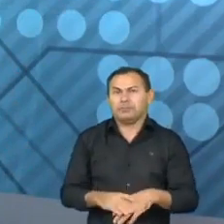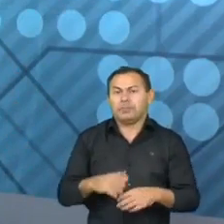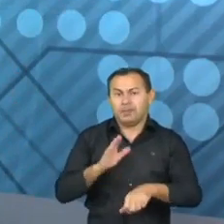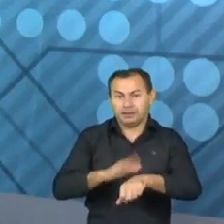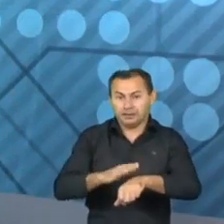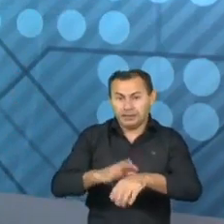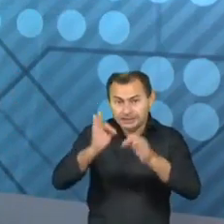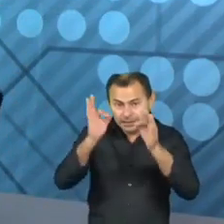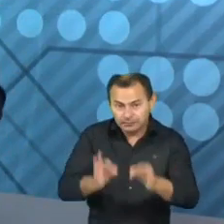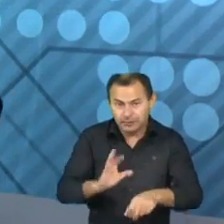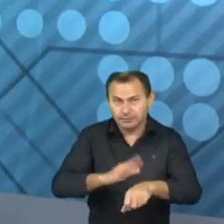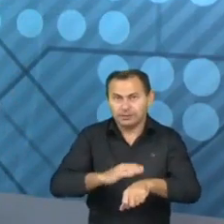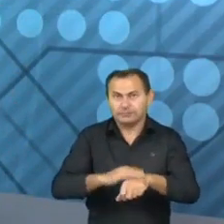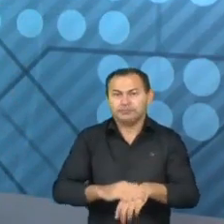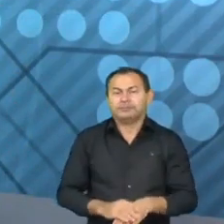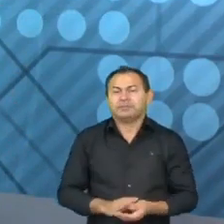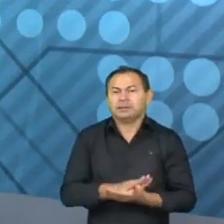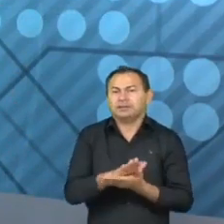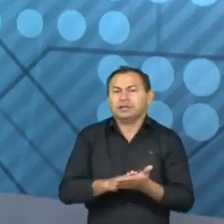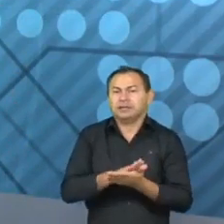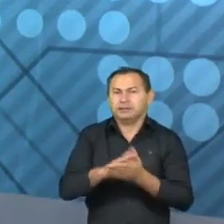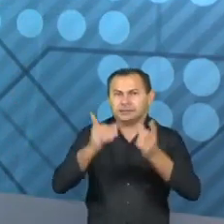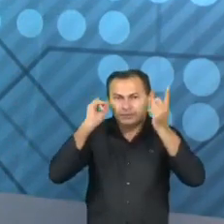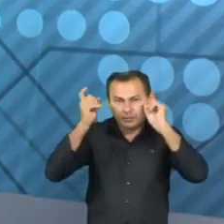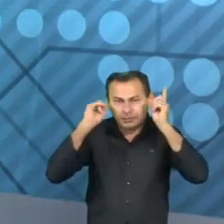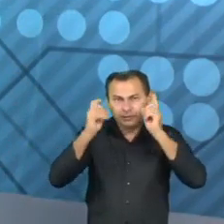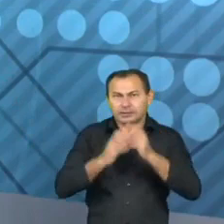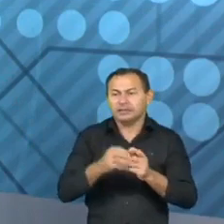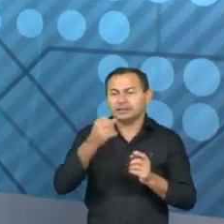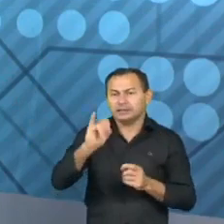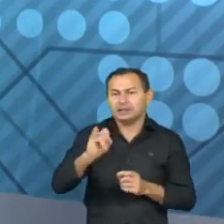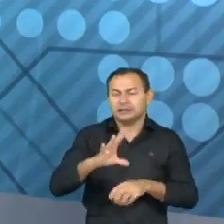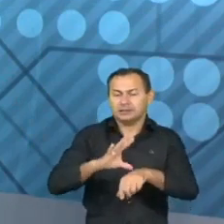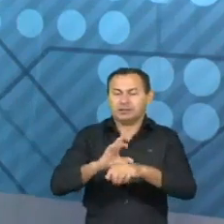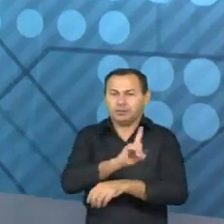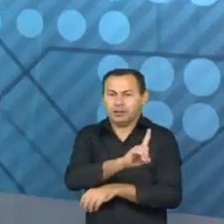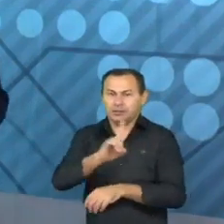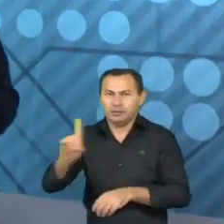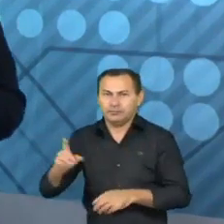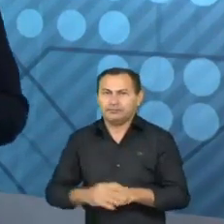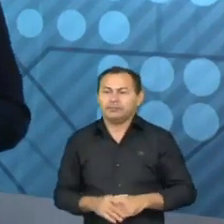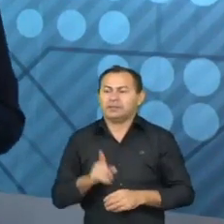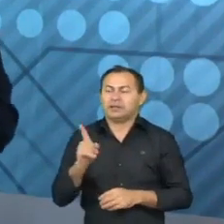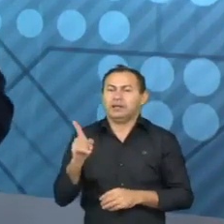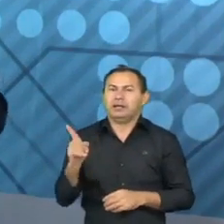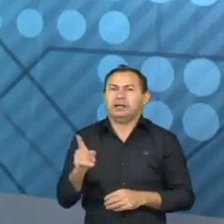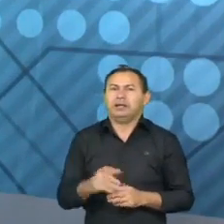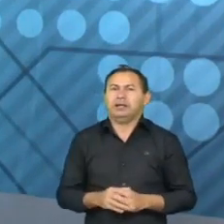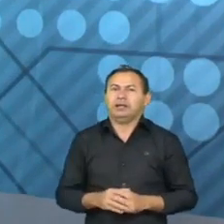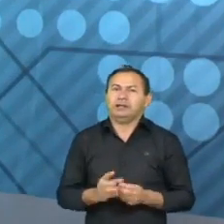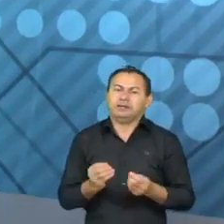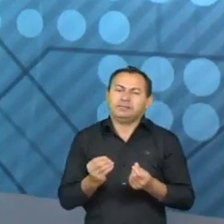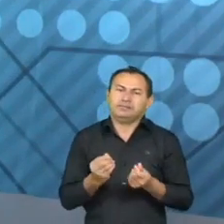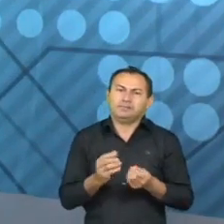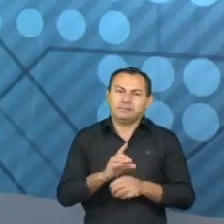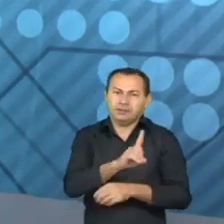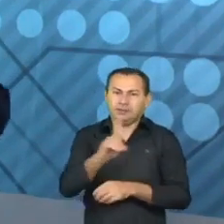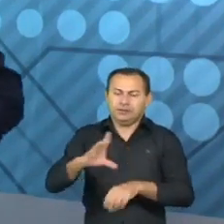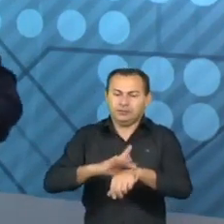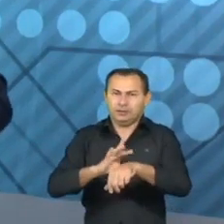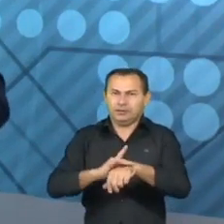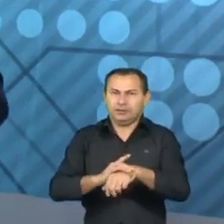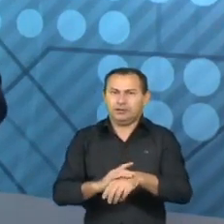nesse exato momento, sem se preocupar se essa duração, se a duração da doença